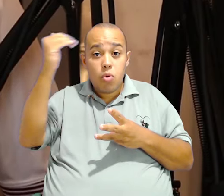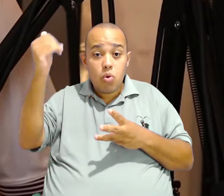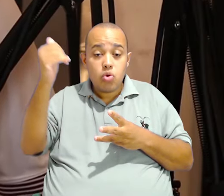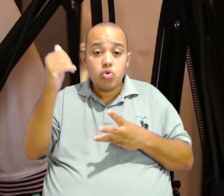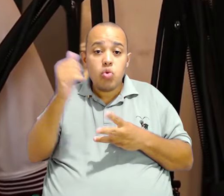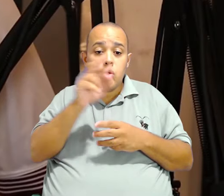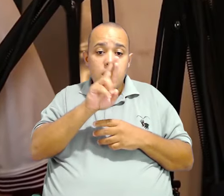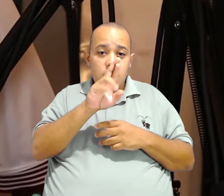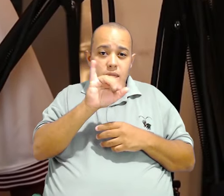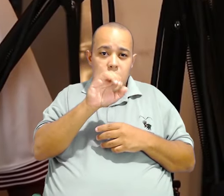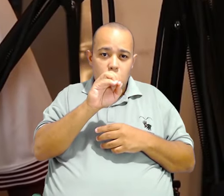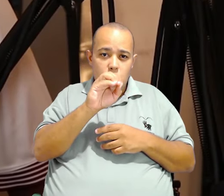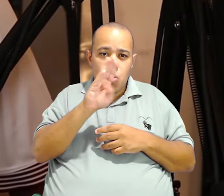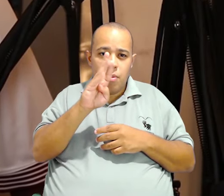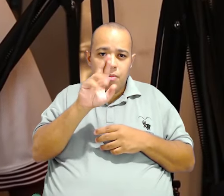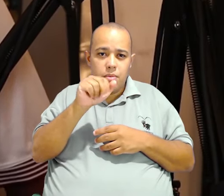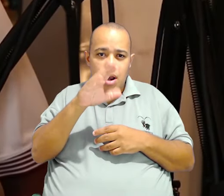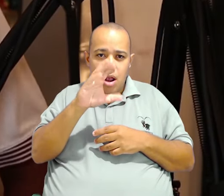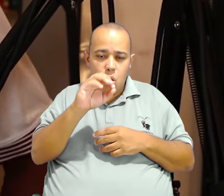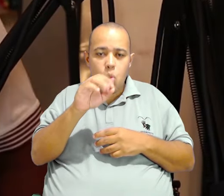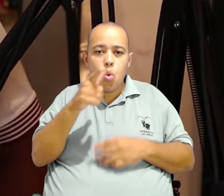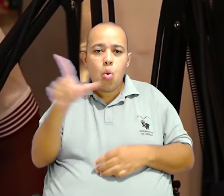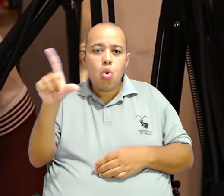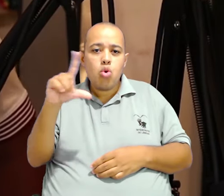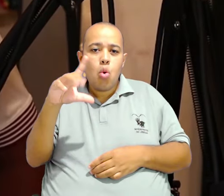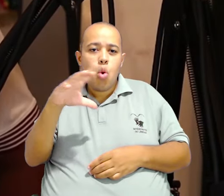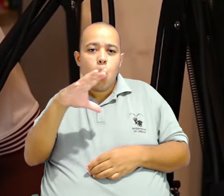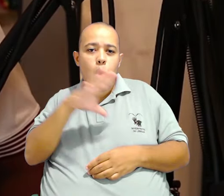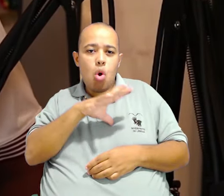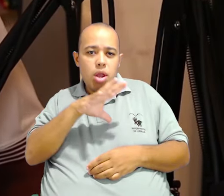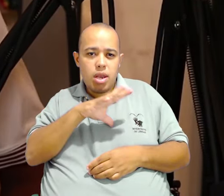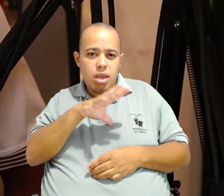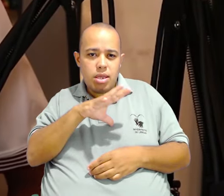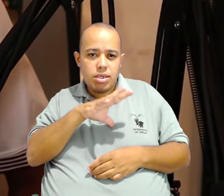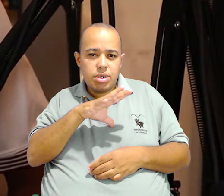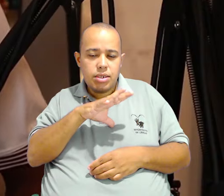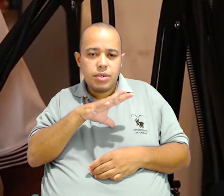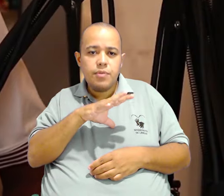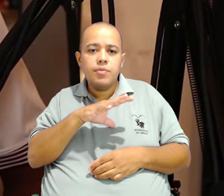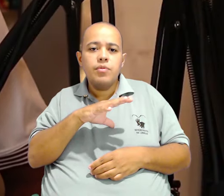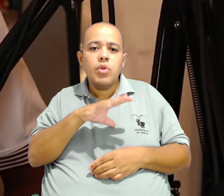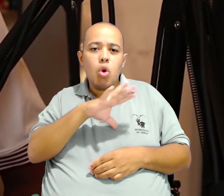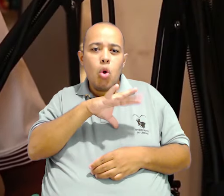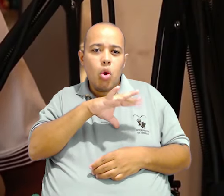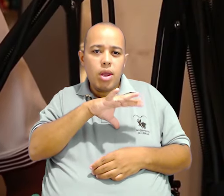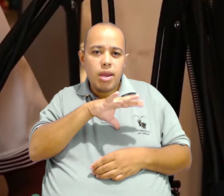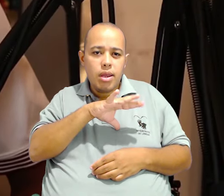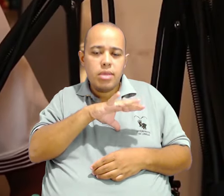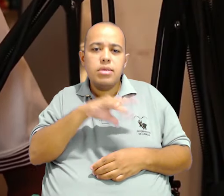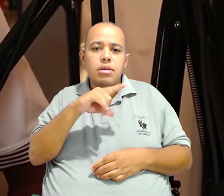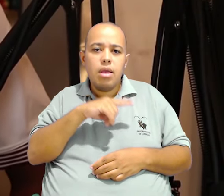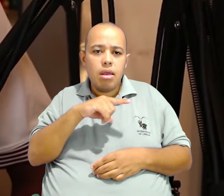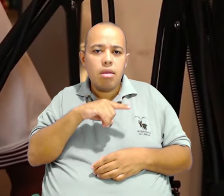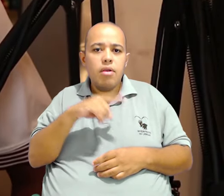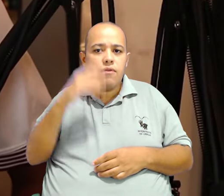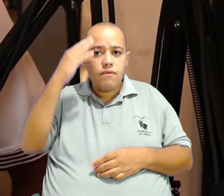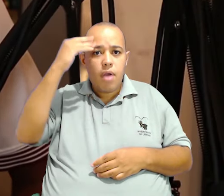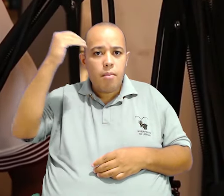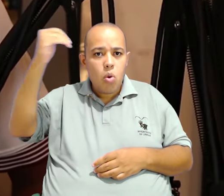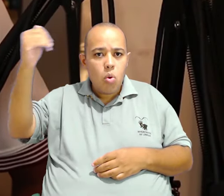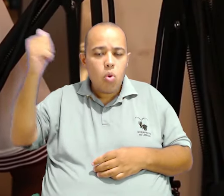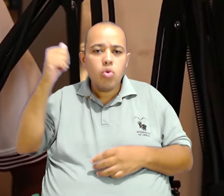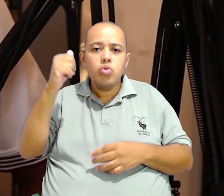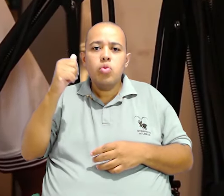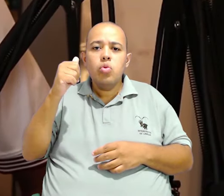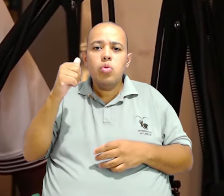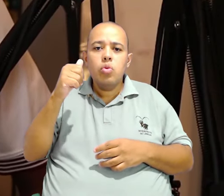71, o Corinthians tinha jogador campeão do mundo. Tinha Rivelino, Zé Maria.